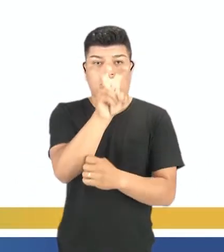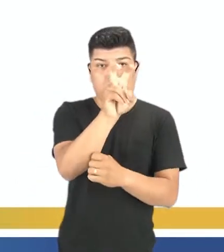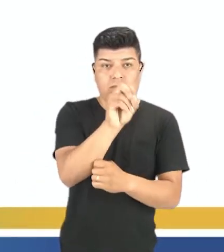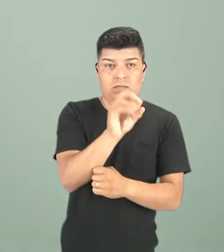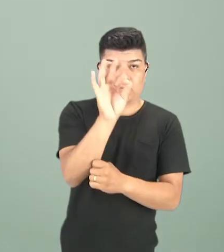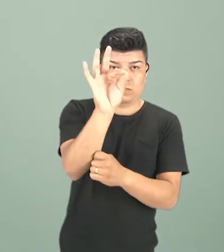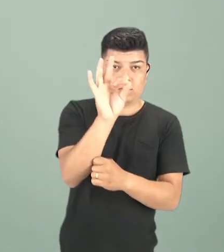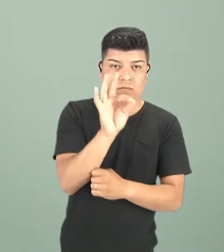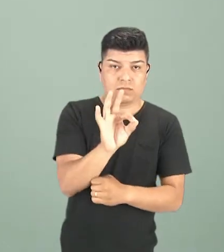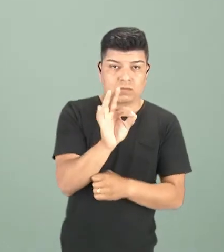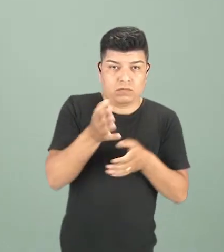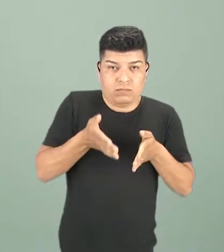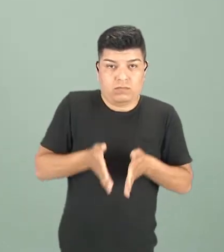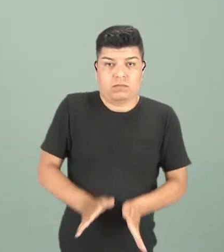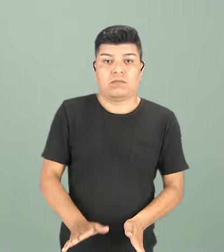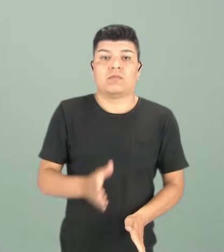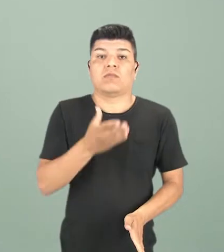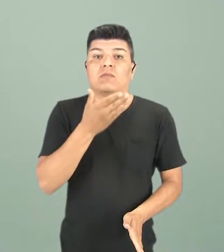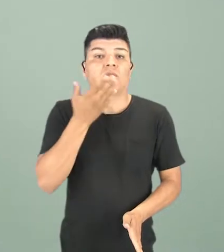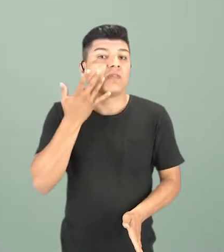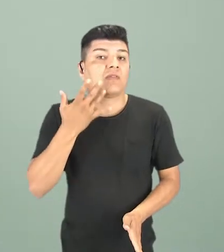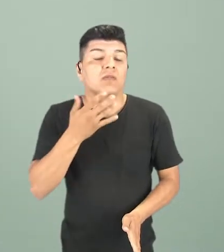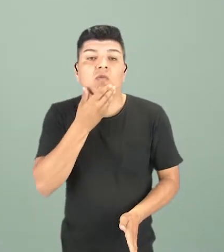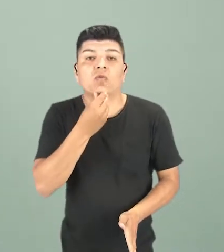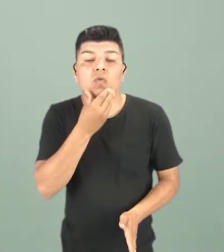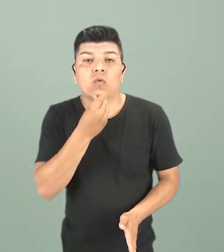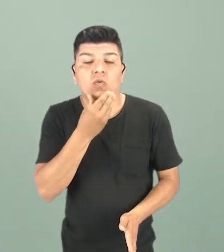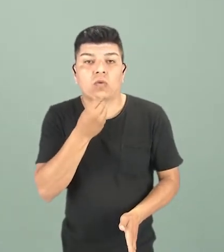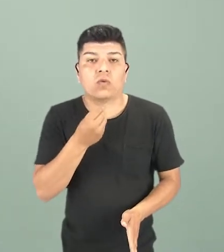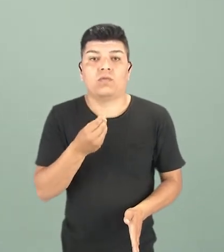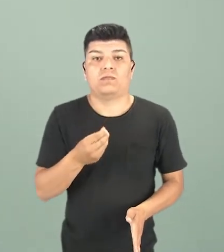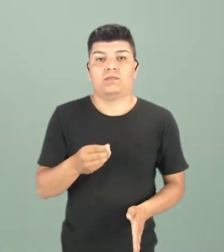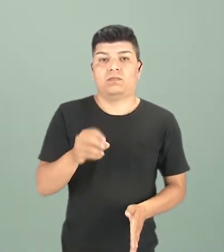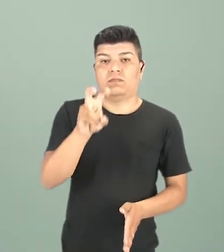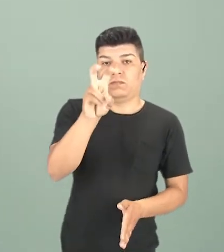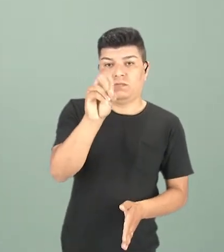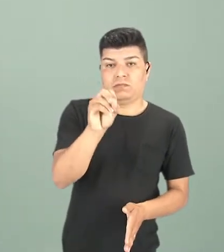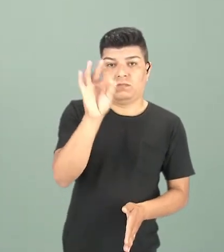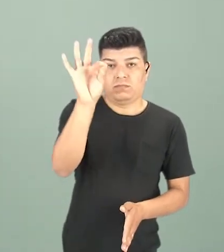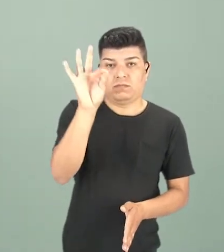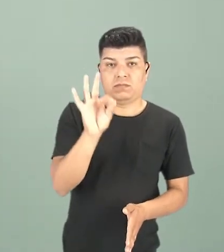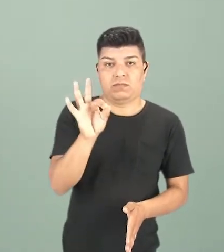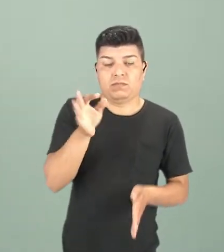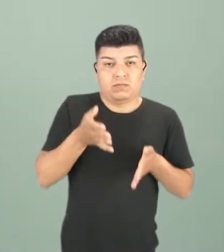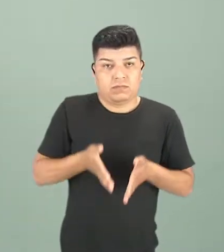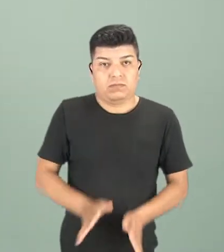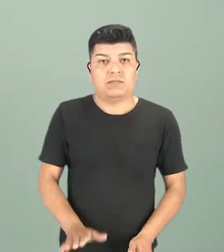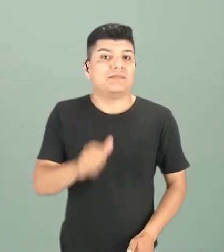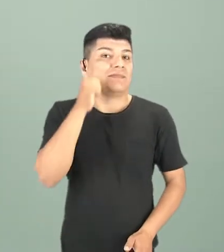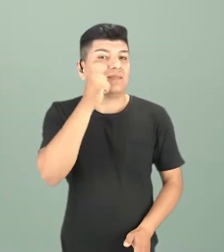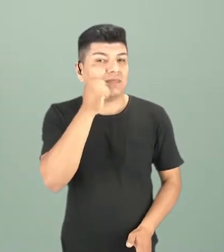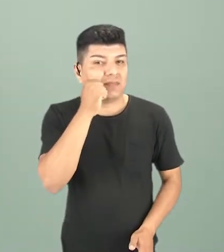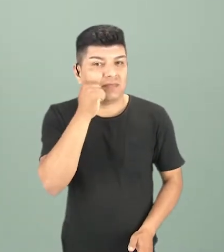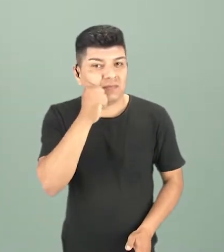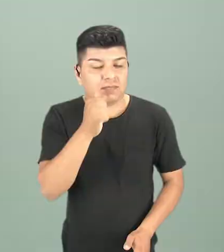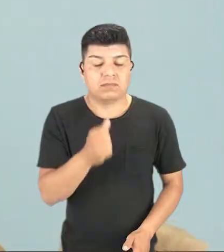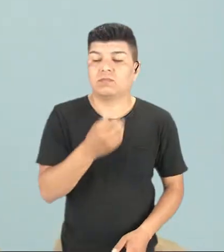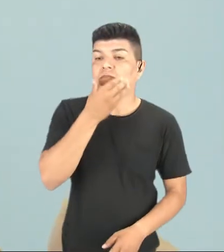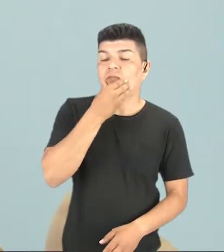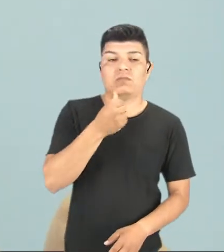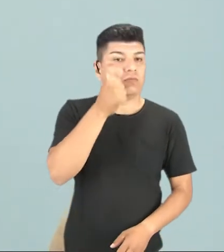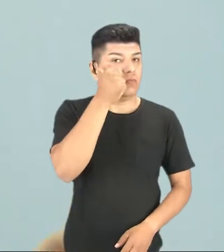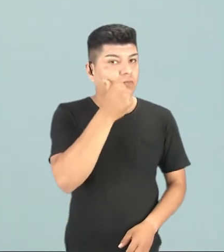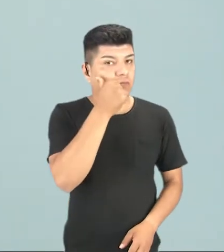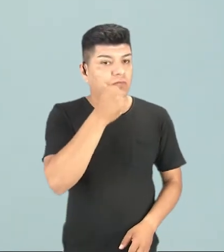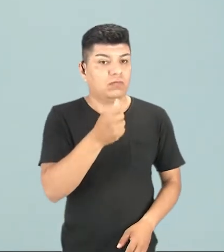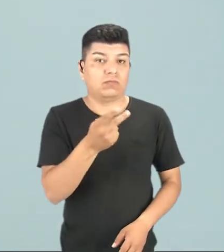e 50% de chance de nascer uma menina. Lembrando que tanto o menino quanto a menina, eles vão ter características